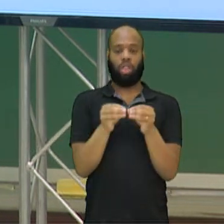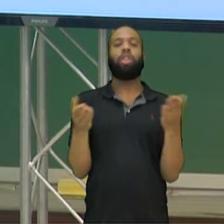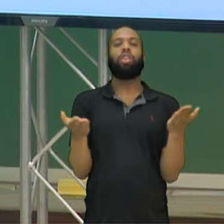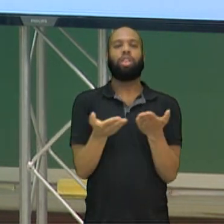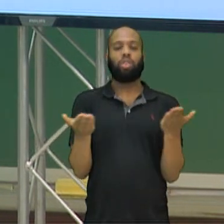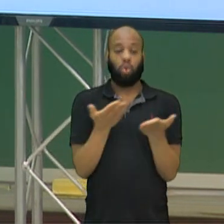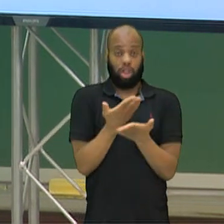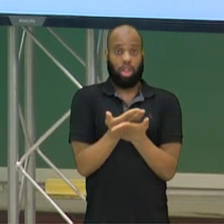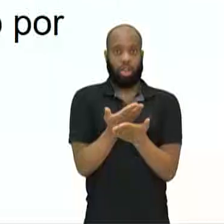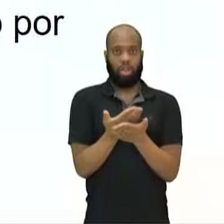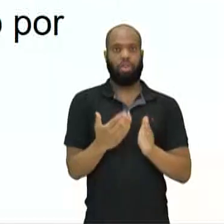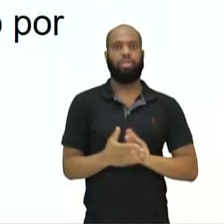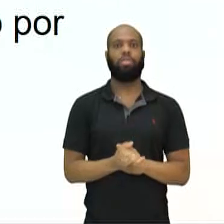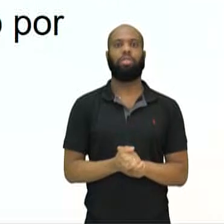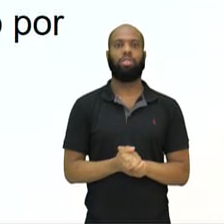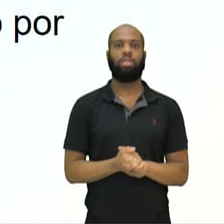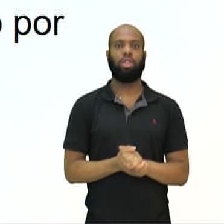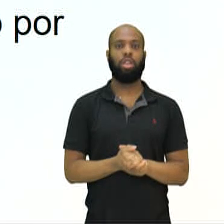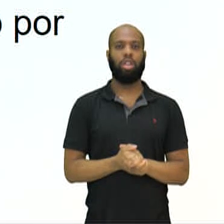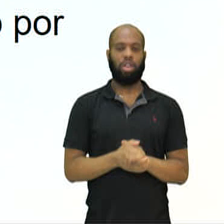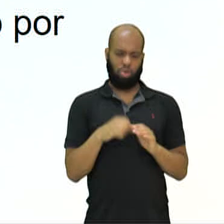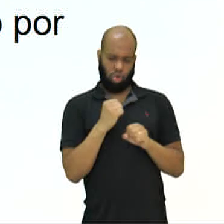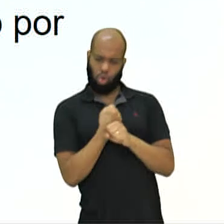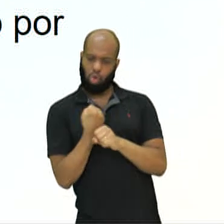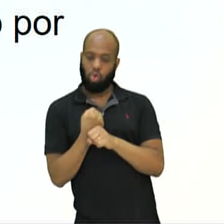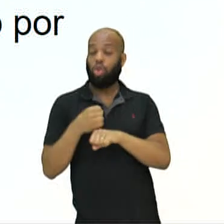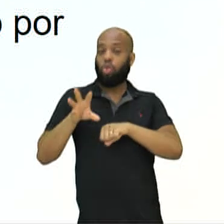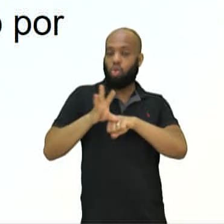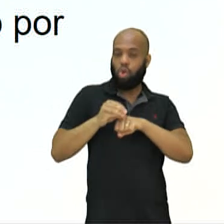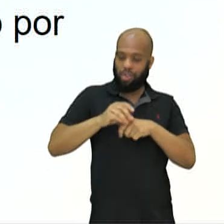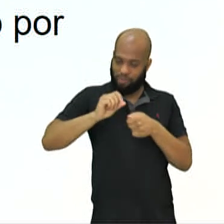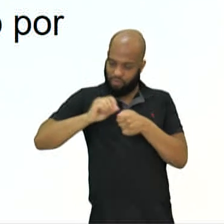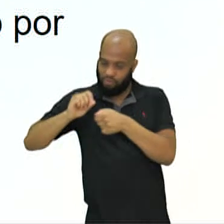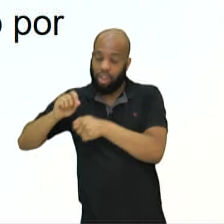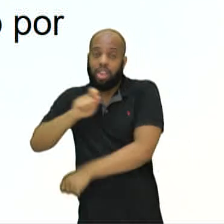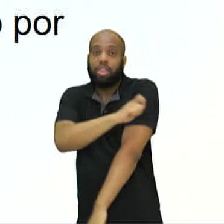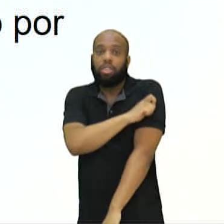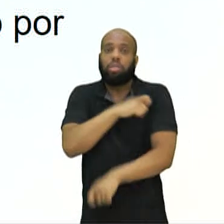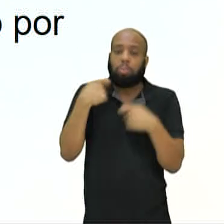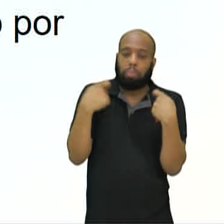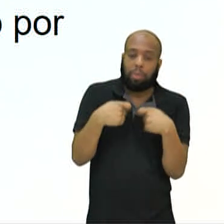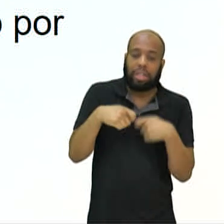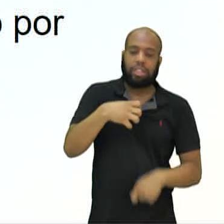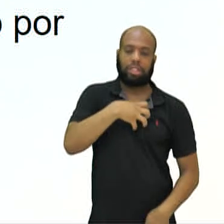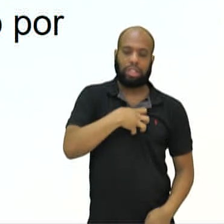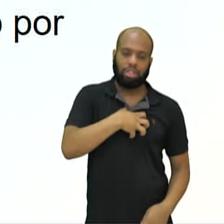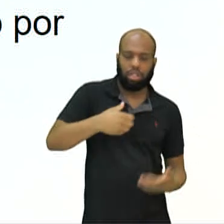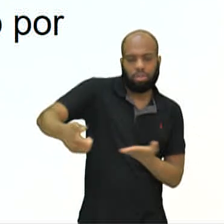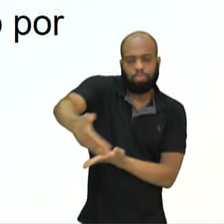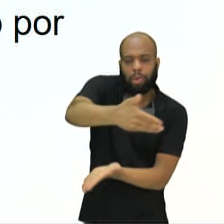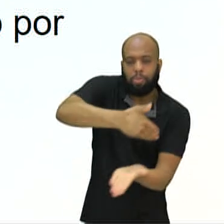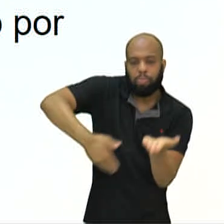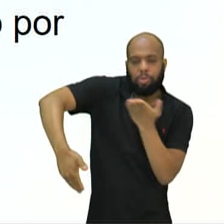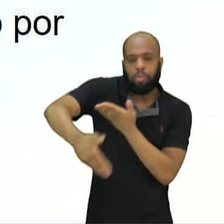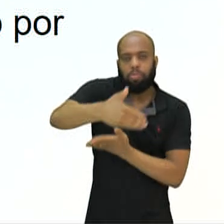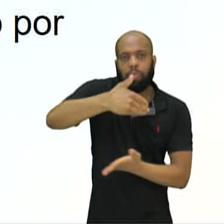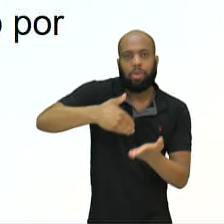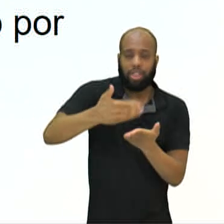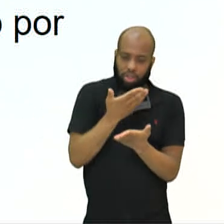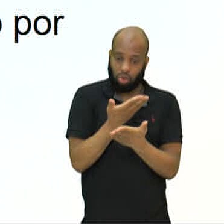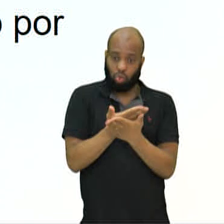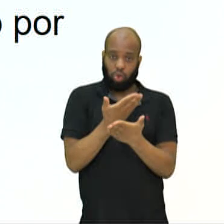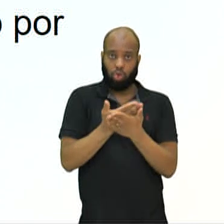Resumindo a aula de hoje, o construtivismo propõe que o aluno construa o conhecimento por meio de atividades interativas. A